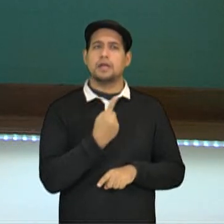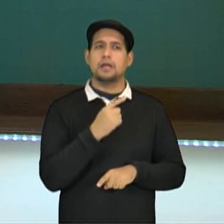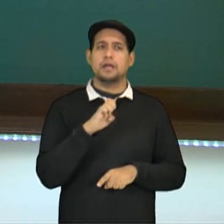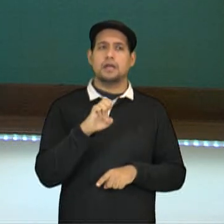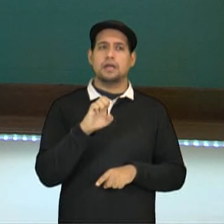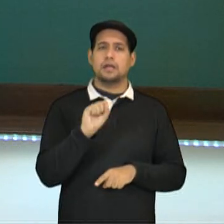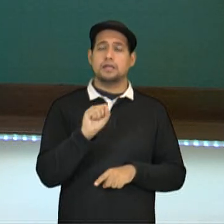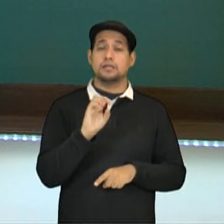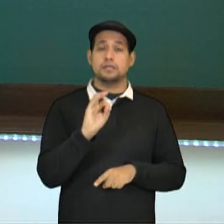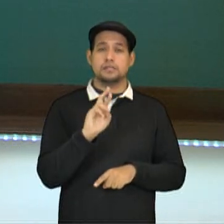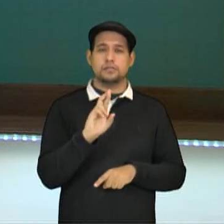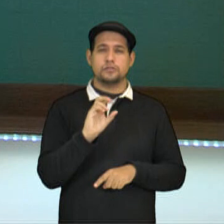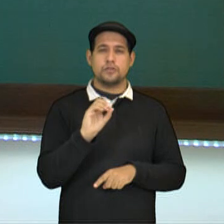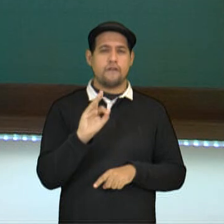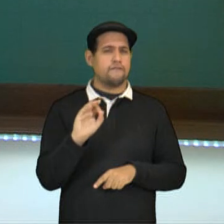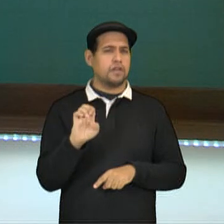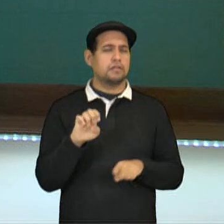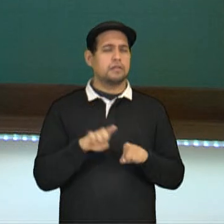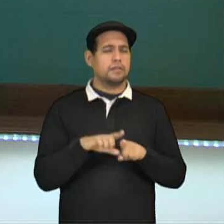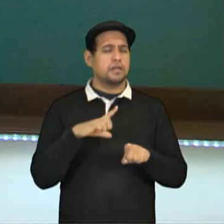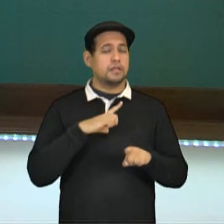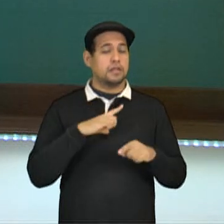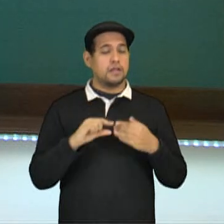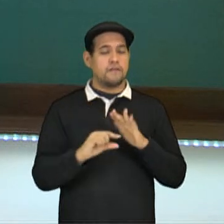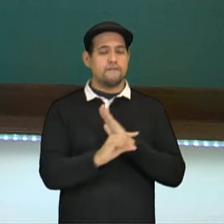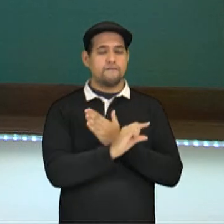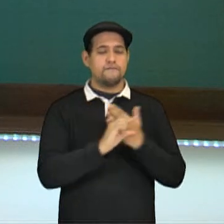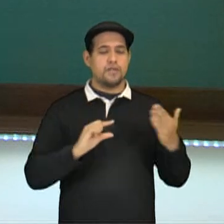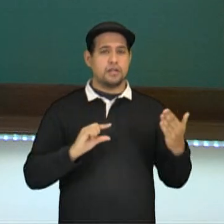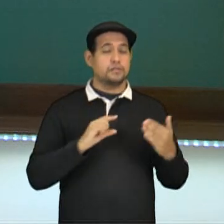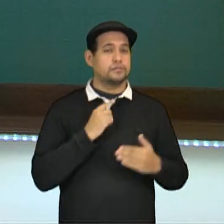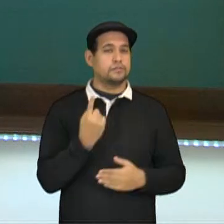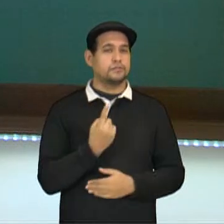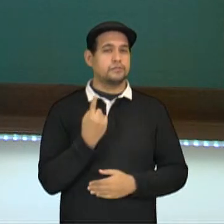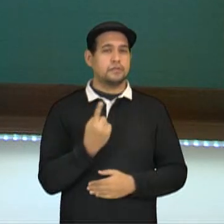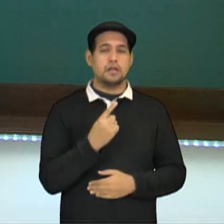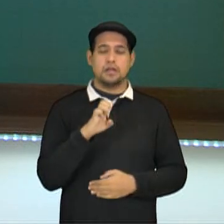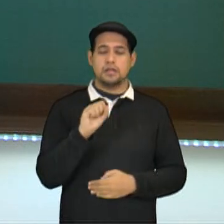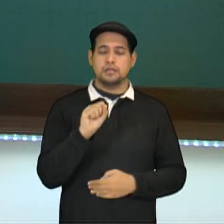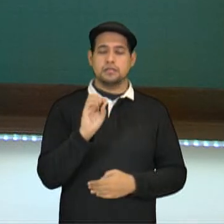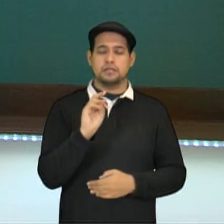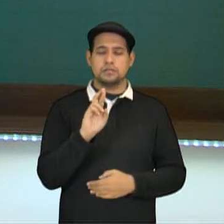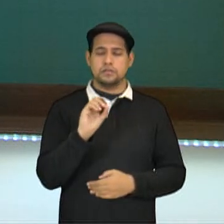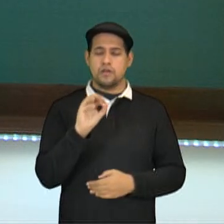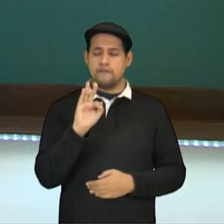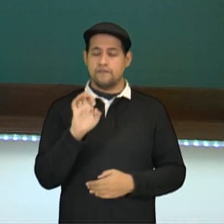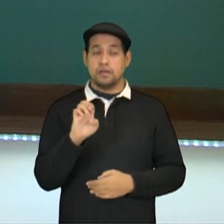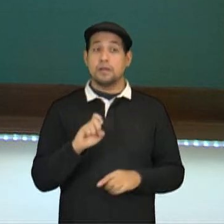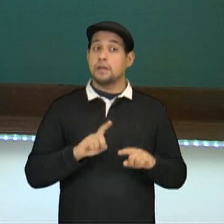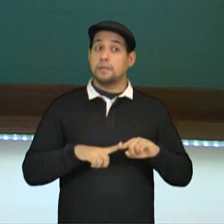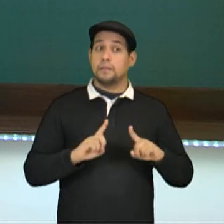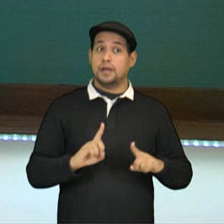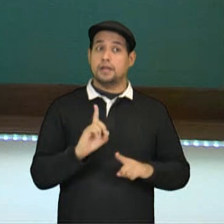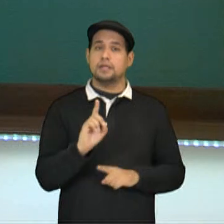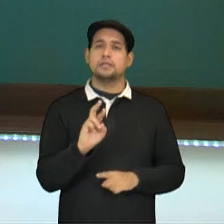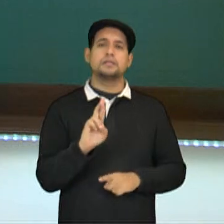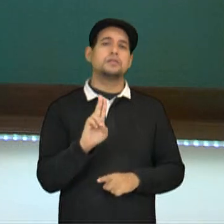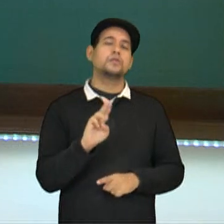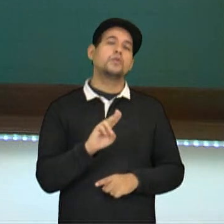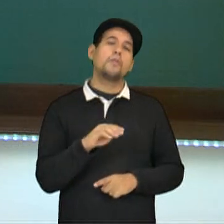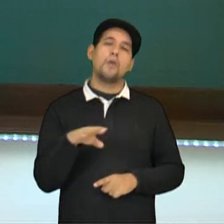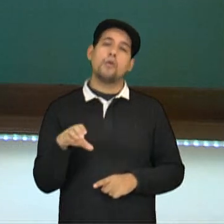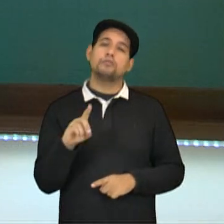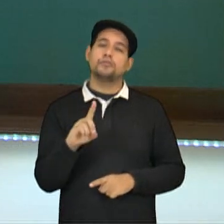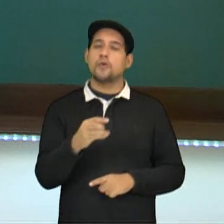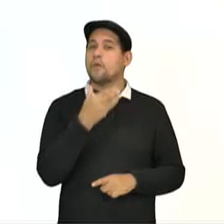percebemos ali no poema também que existem versos e uma única estrofe. Carlos Drummond de Andrade pertence a uma geração